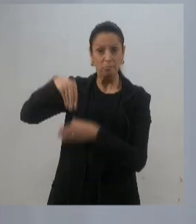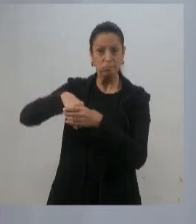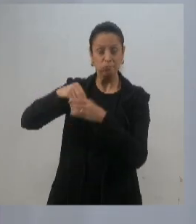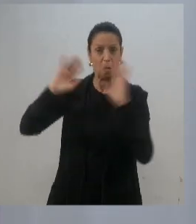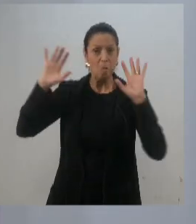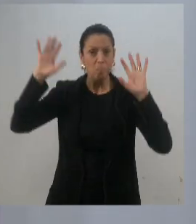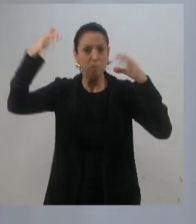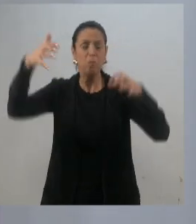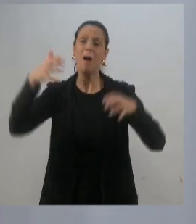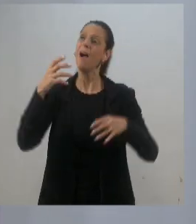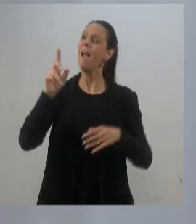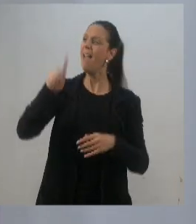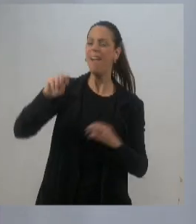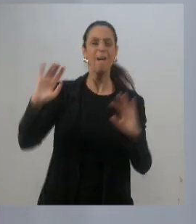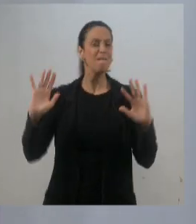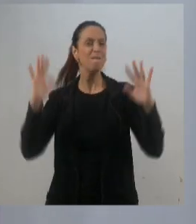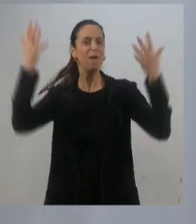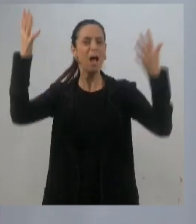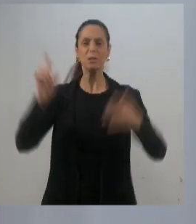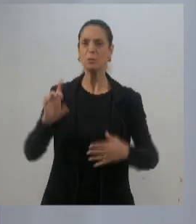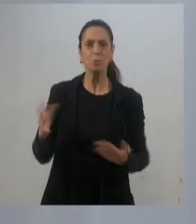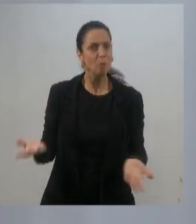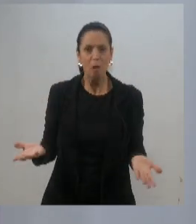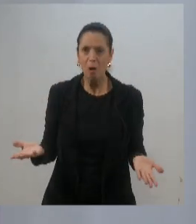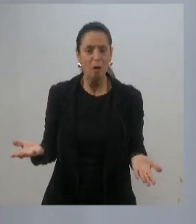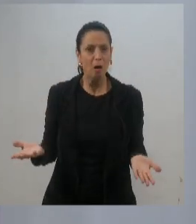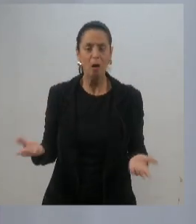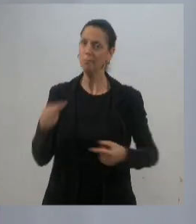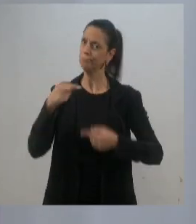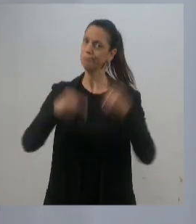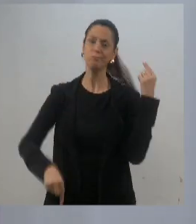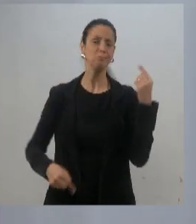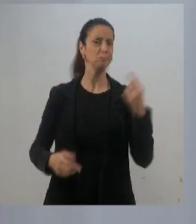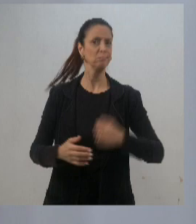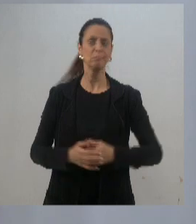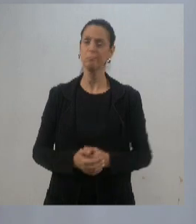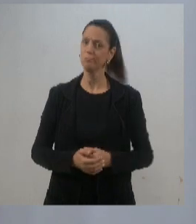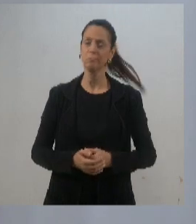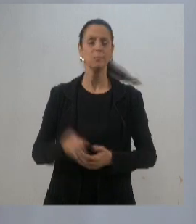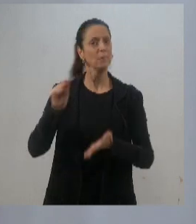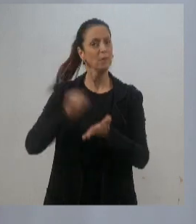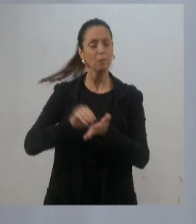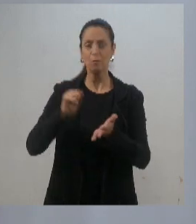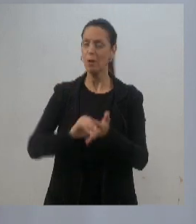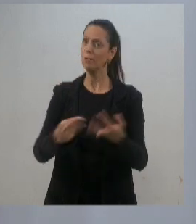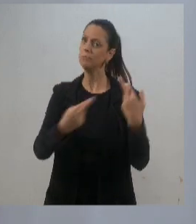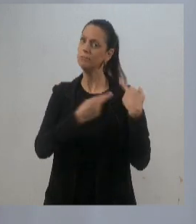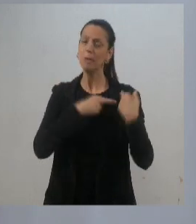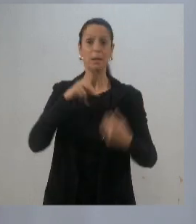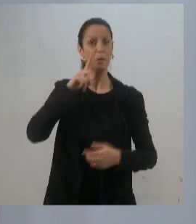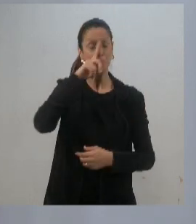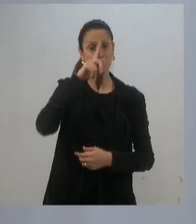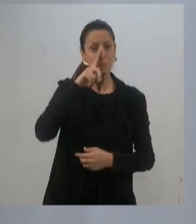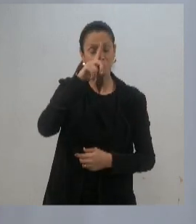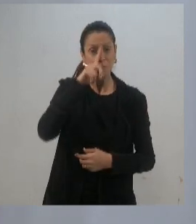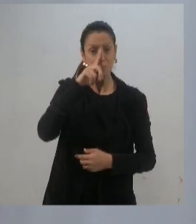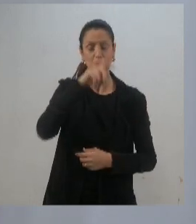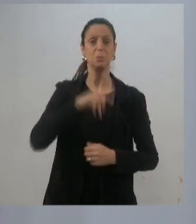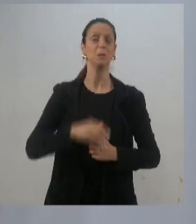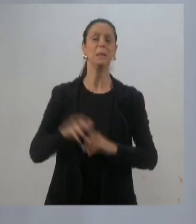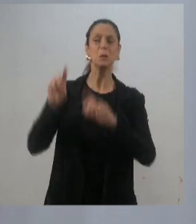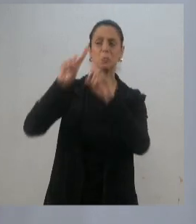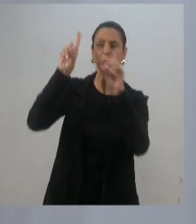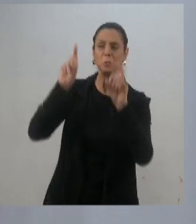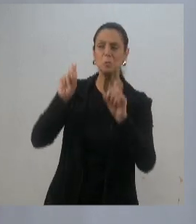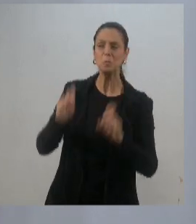em festa. Isso é incoerente e é irresponsável, é perigoso. E eu duvido muito que isso